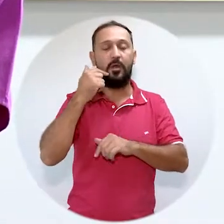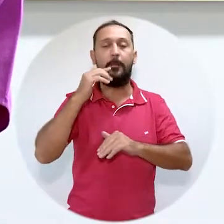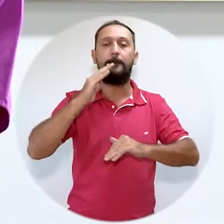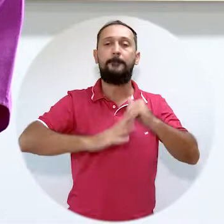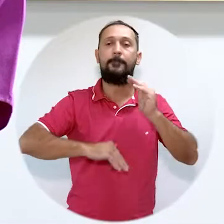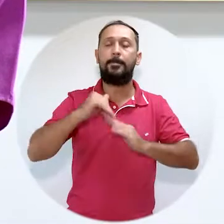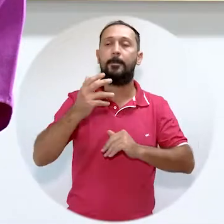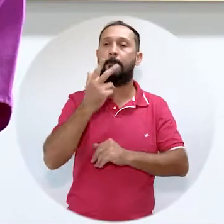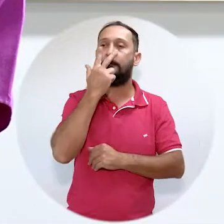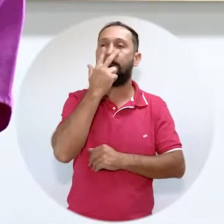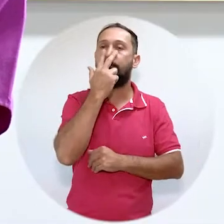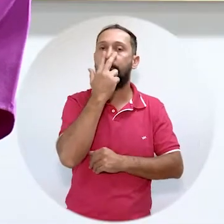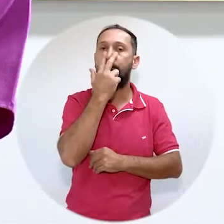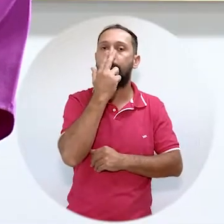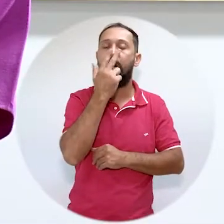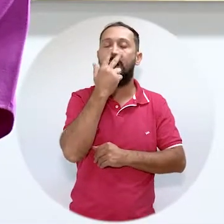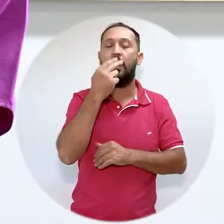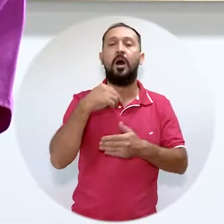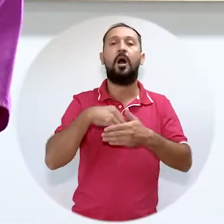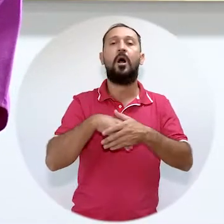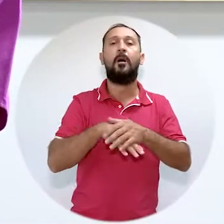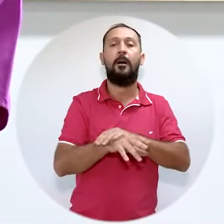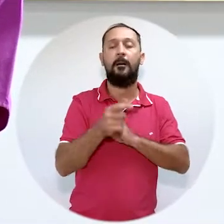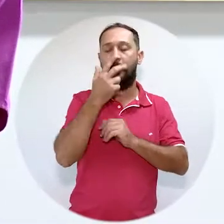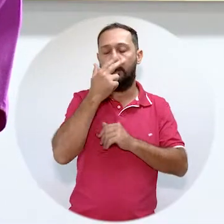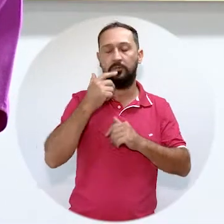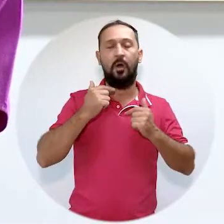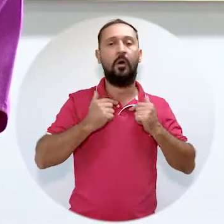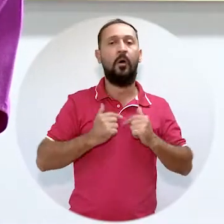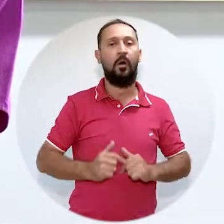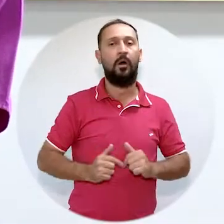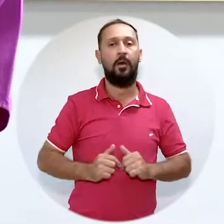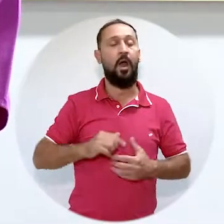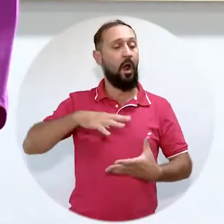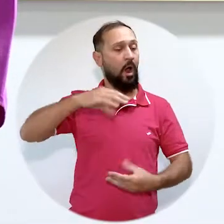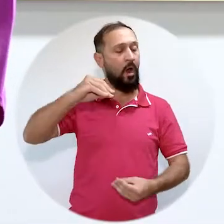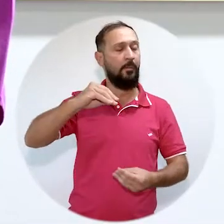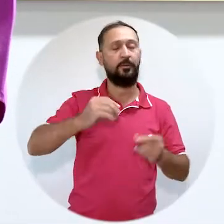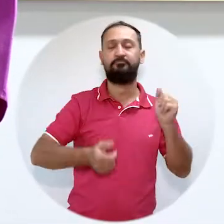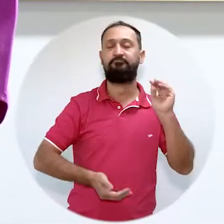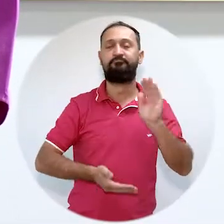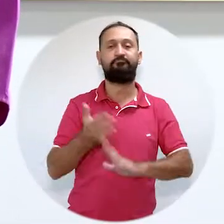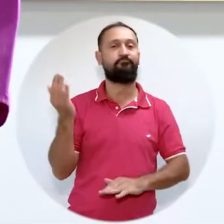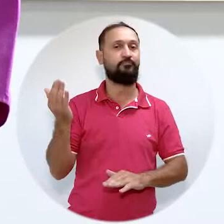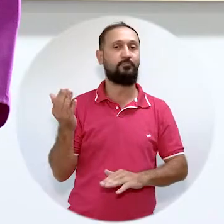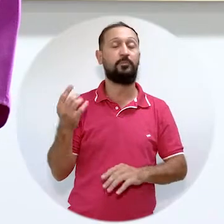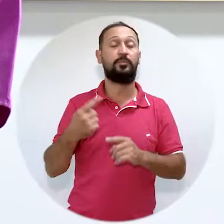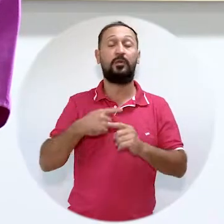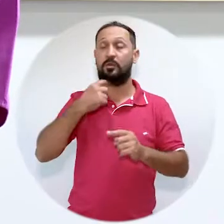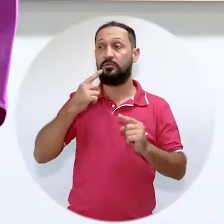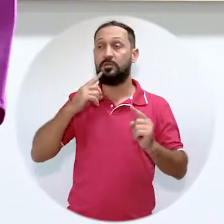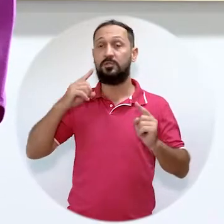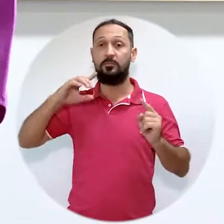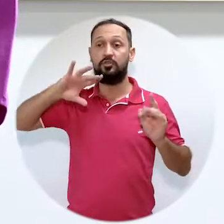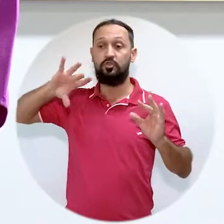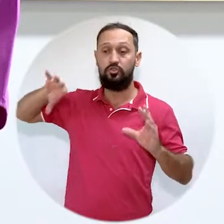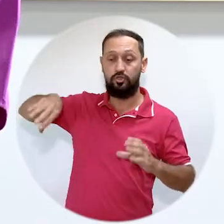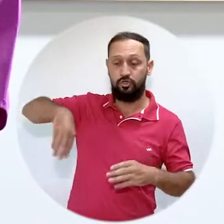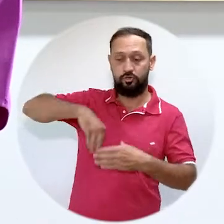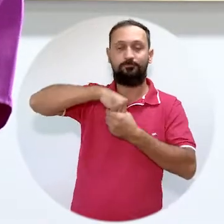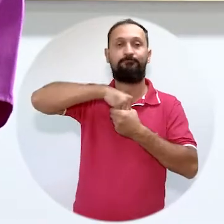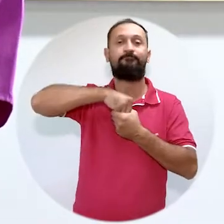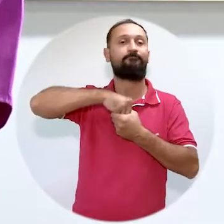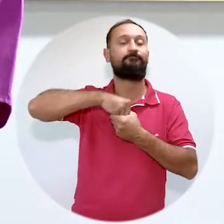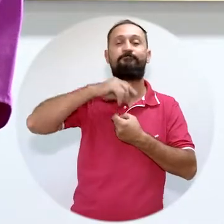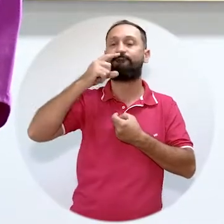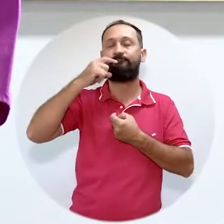o funcionário, parece assim, como a gente costuma dizer, tá de corpo presente e alma ausente. É porque não está conseguindo